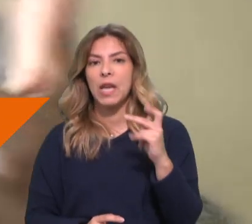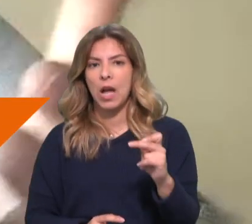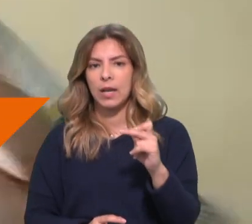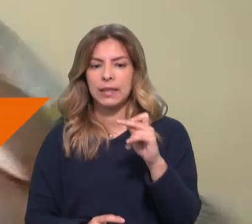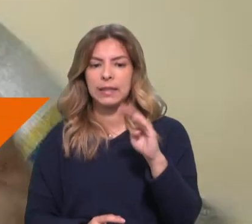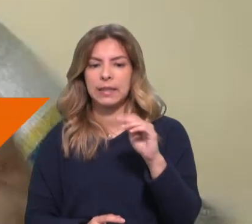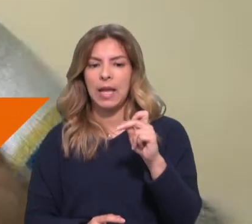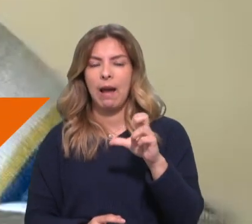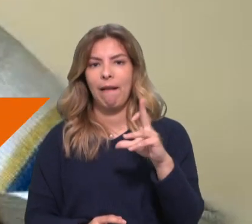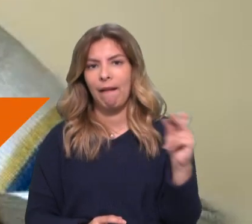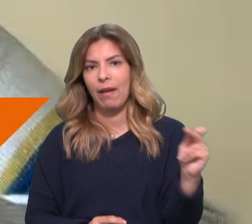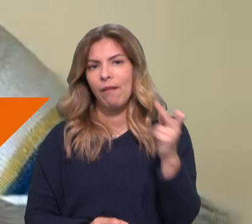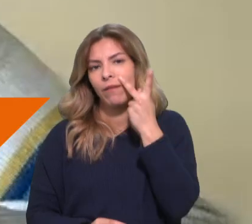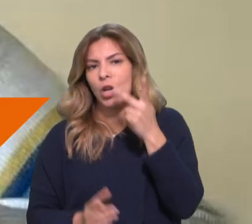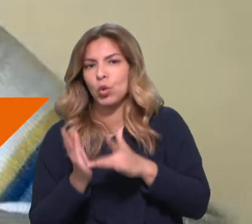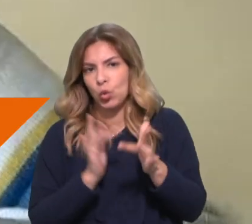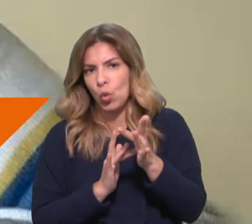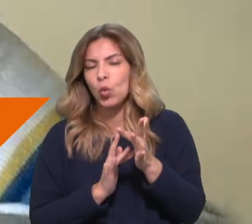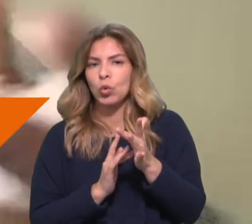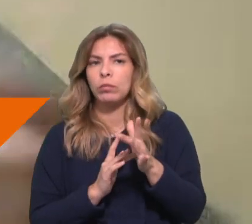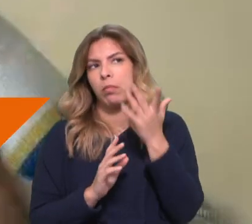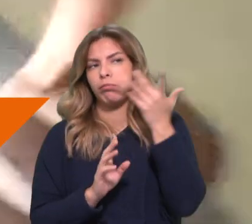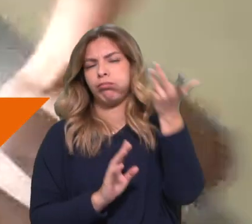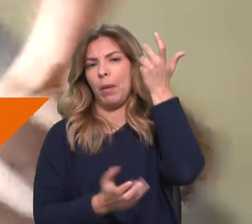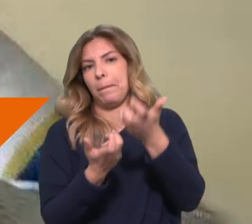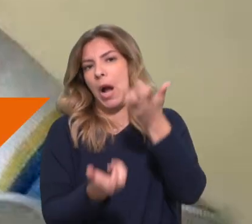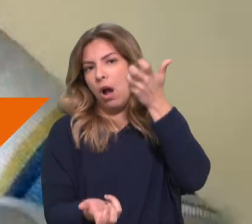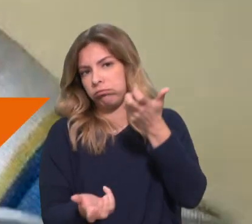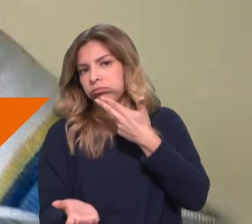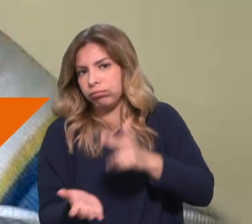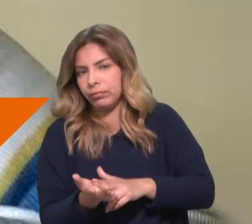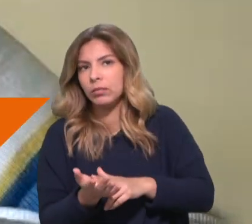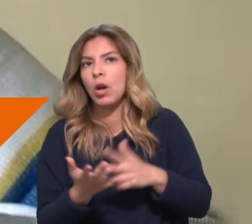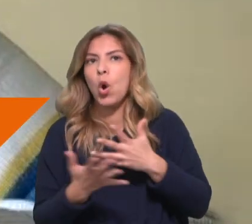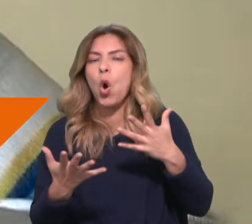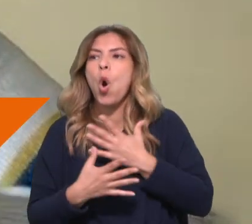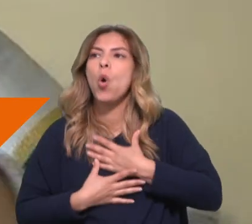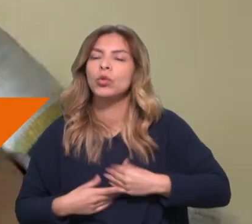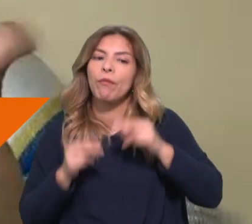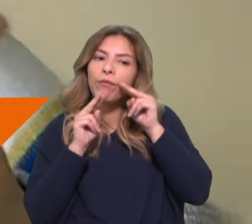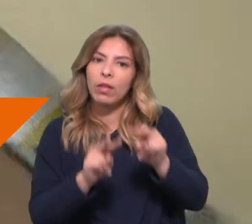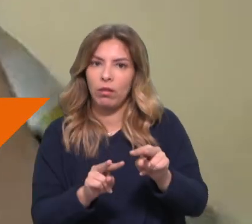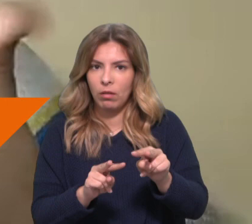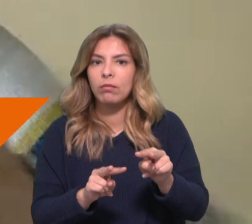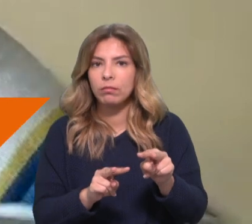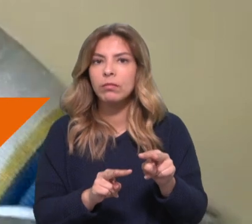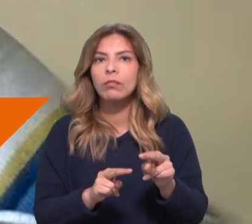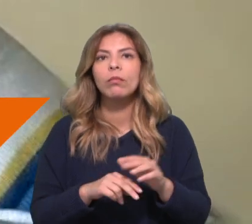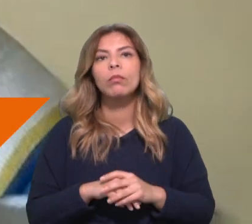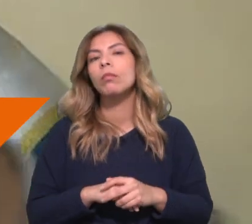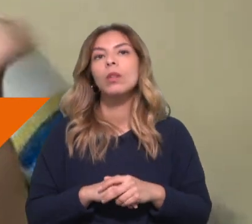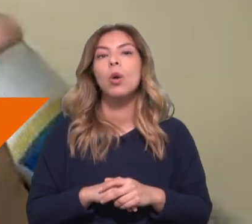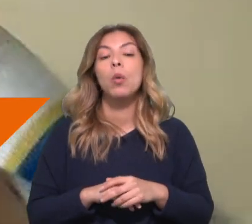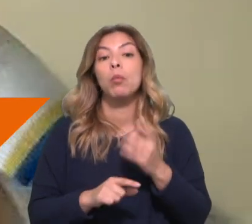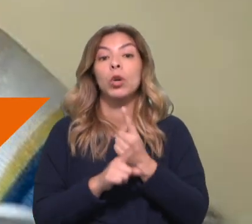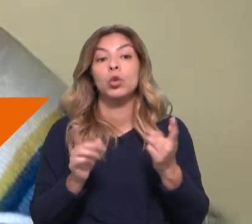o Ex Libris, e o Luís falava há pouco sobre isso, que é um momento marcante e que gostam todos muito de viver, em que depois de ser então julgado